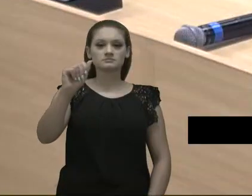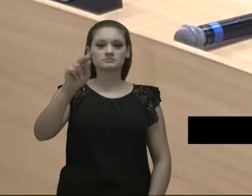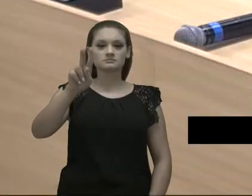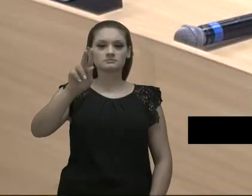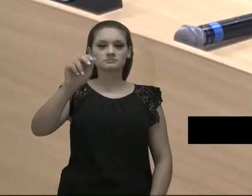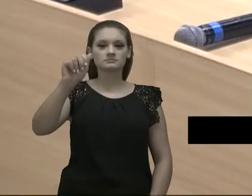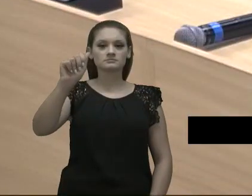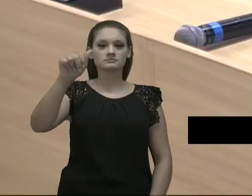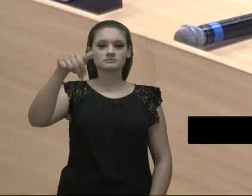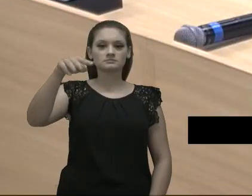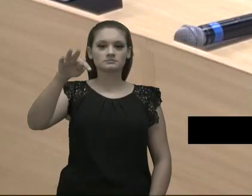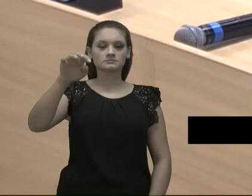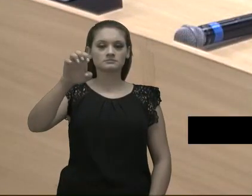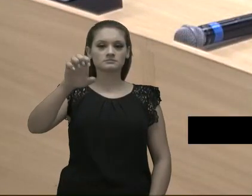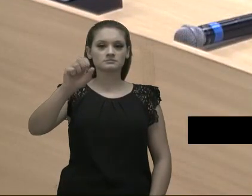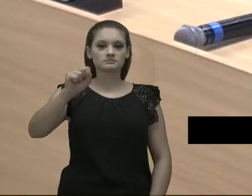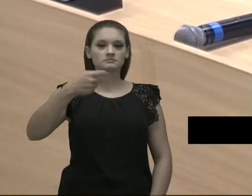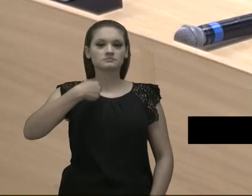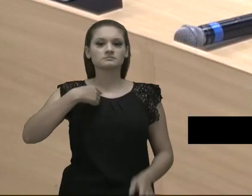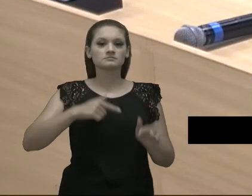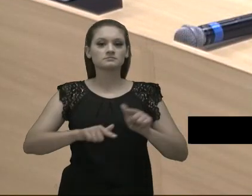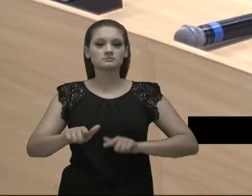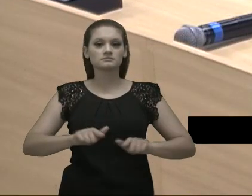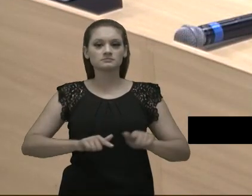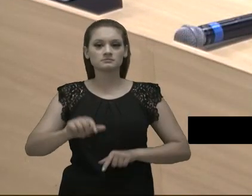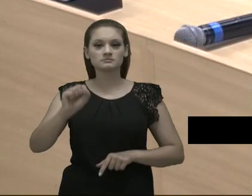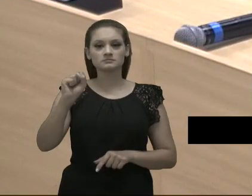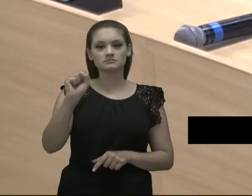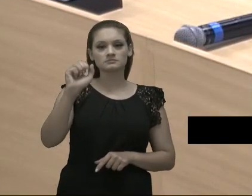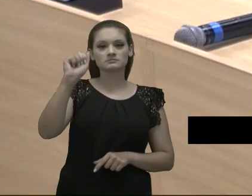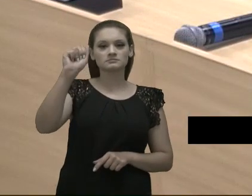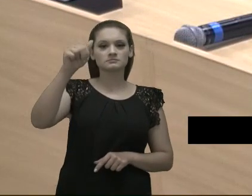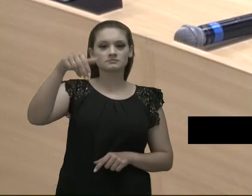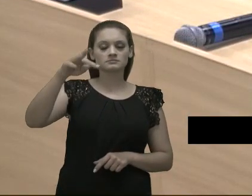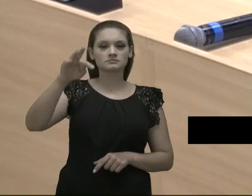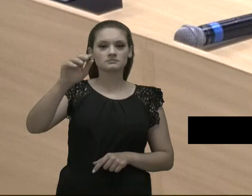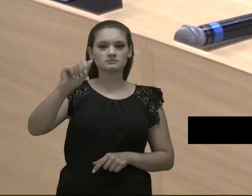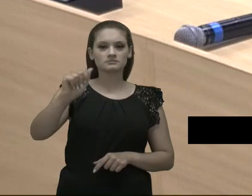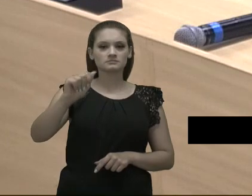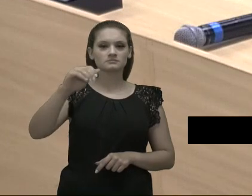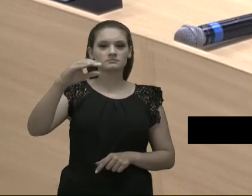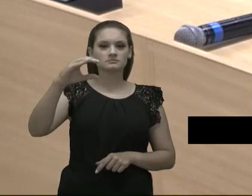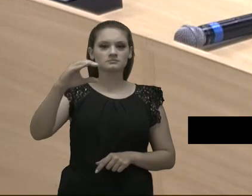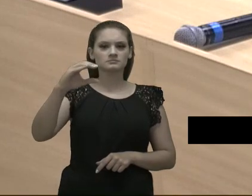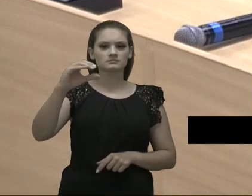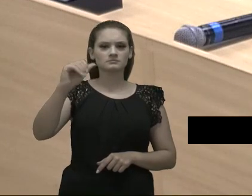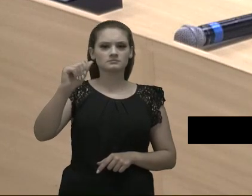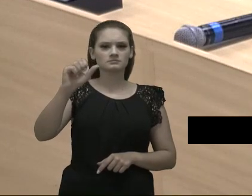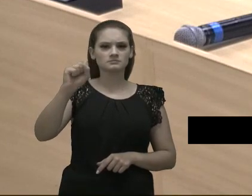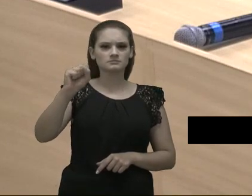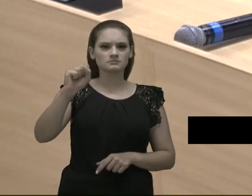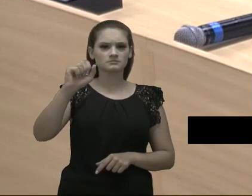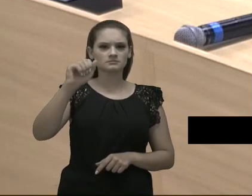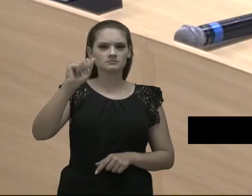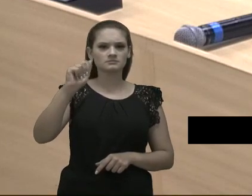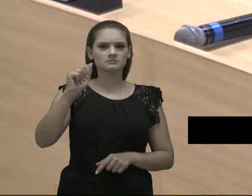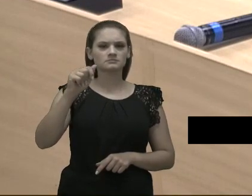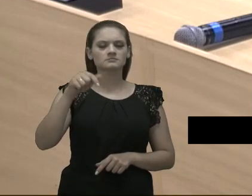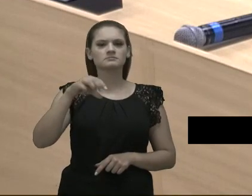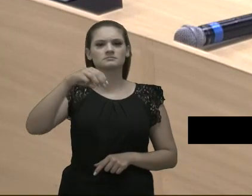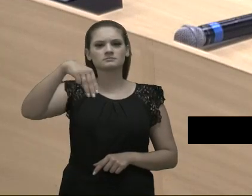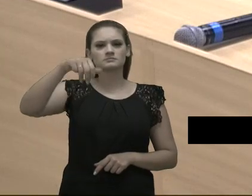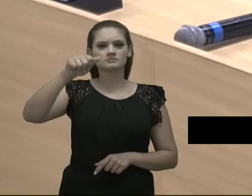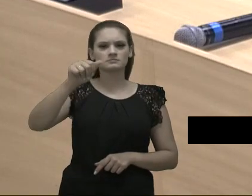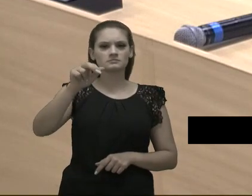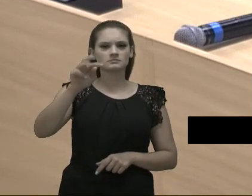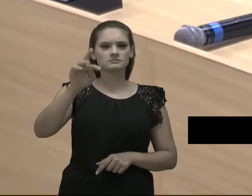OS de São Paulo? Não, eu presto serviço para a Santa Casa de Chavantes. Em São Paulo? A Santa Casa, a sede, a matriz, a